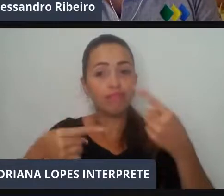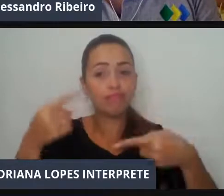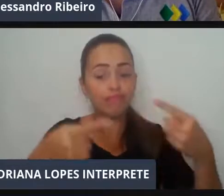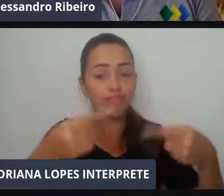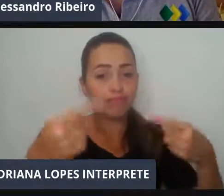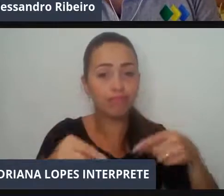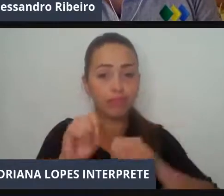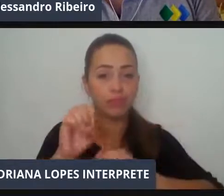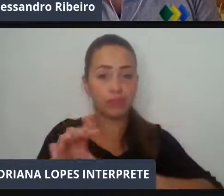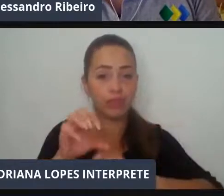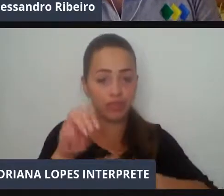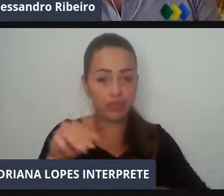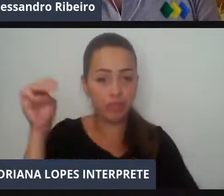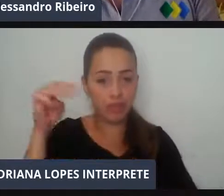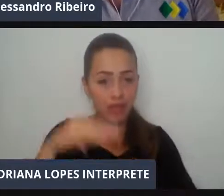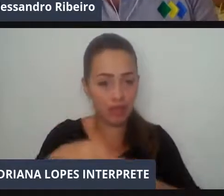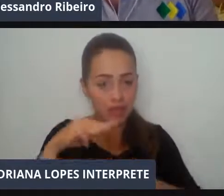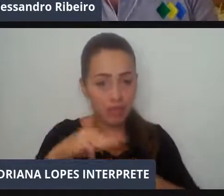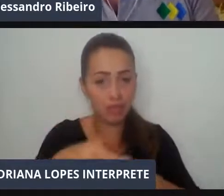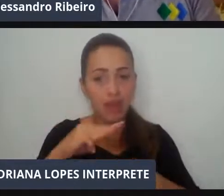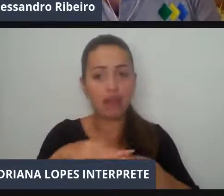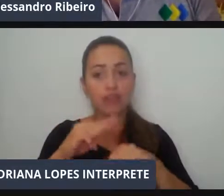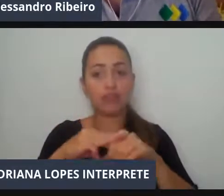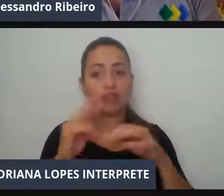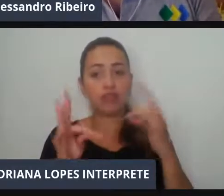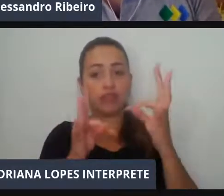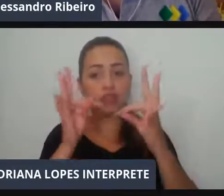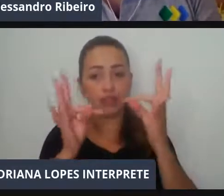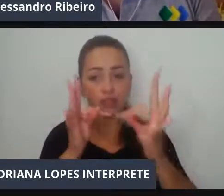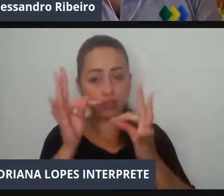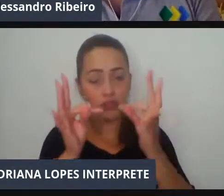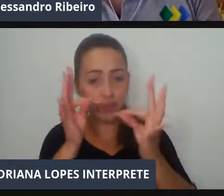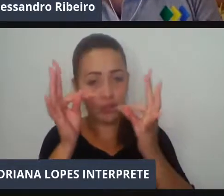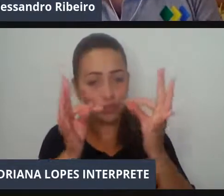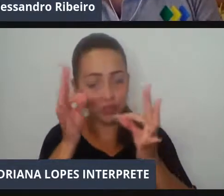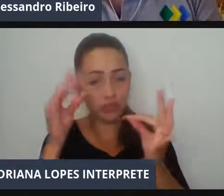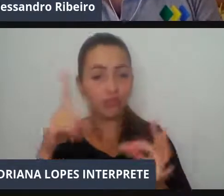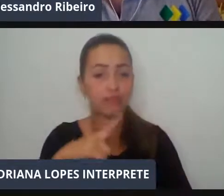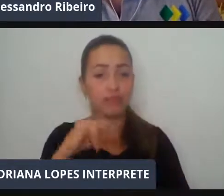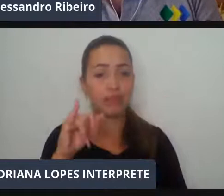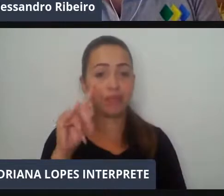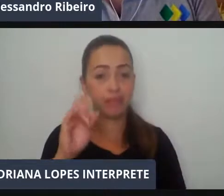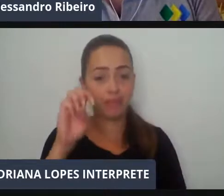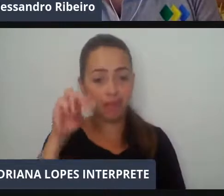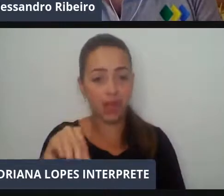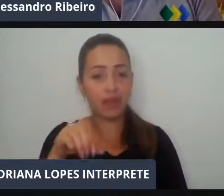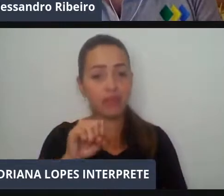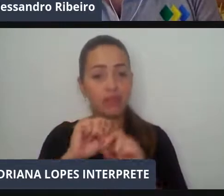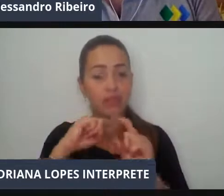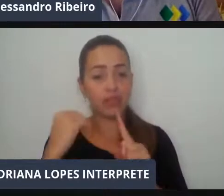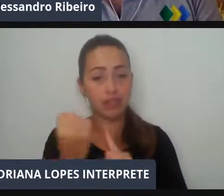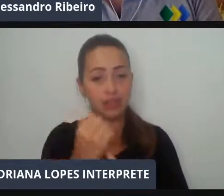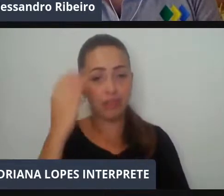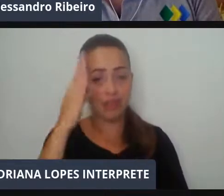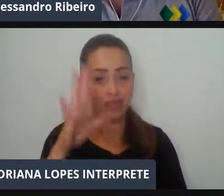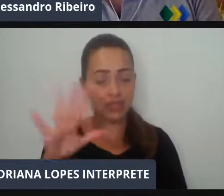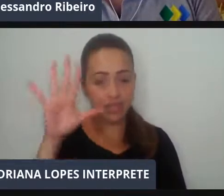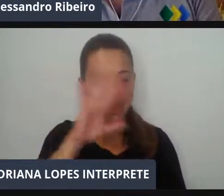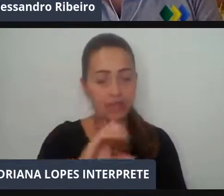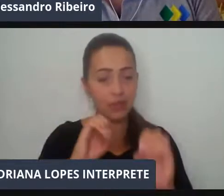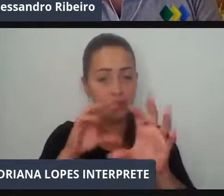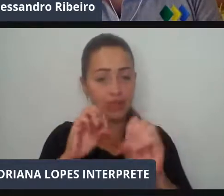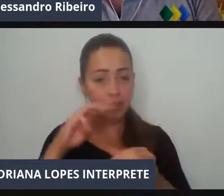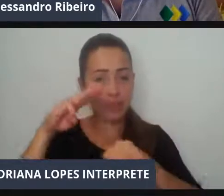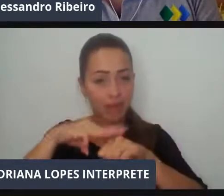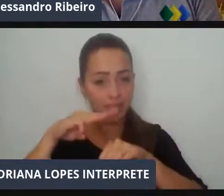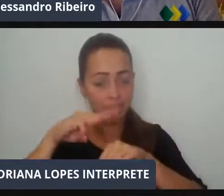a educação matemática, tecnologias digitais e educação à distância da SBEM, né, que é a Sociedade Brasileira de Educação Matemática. E